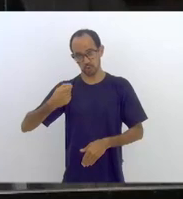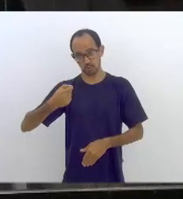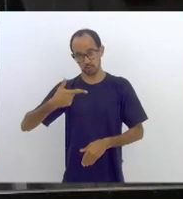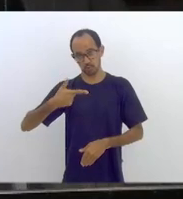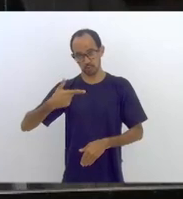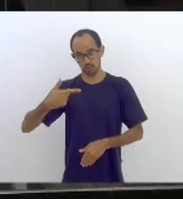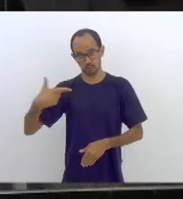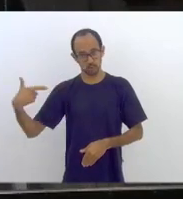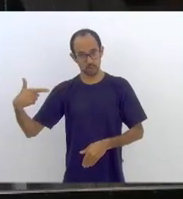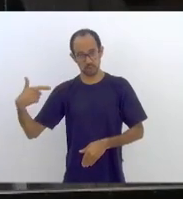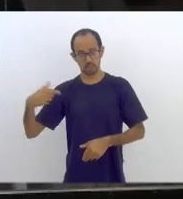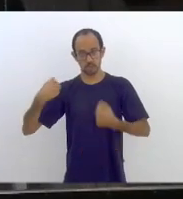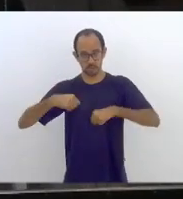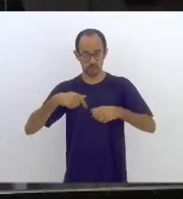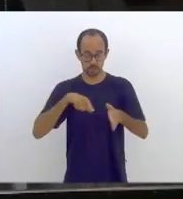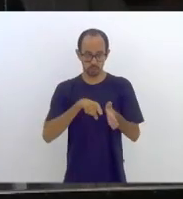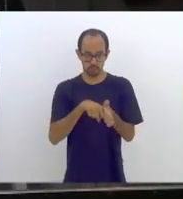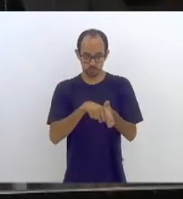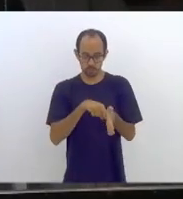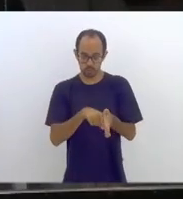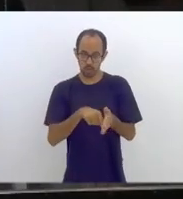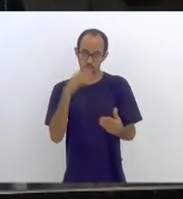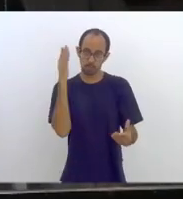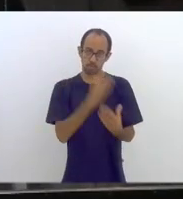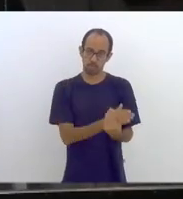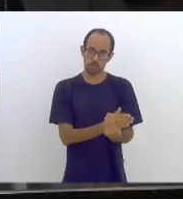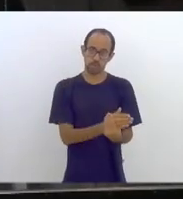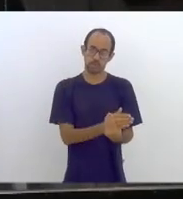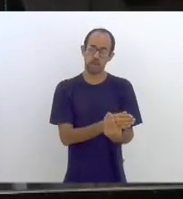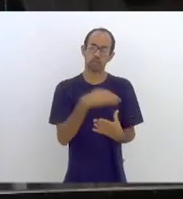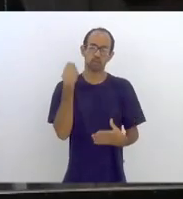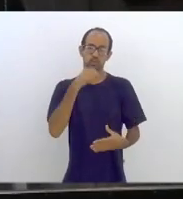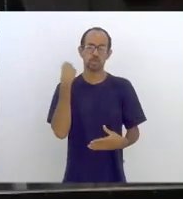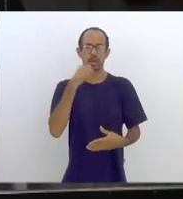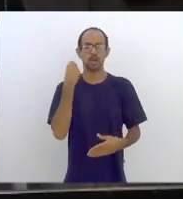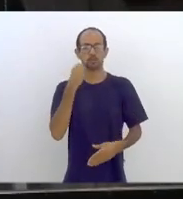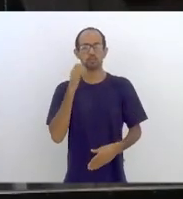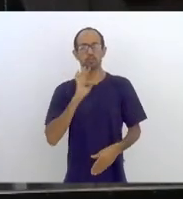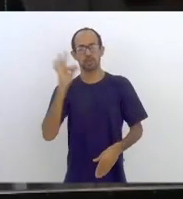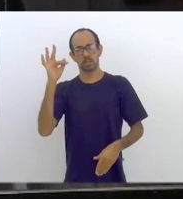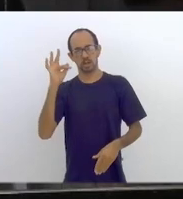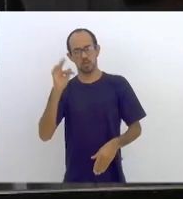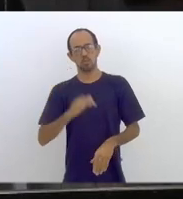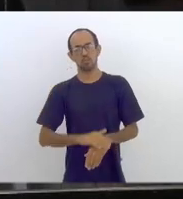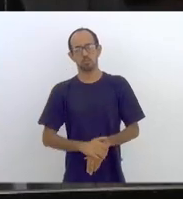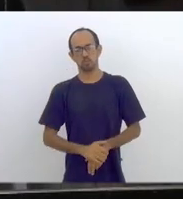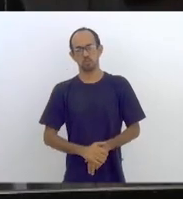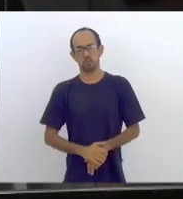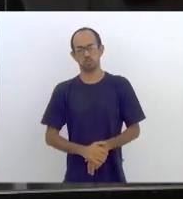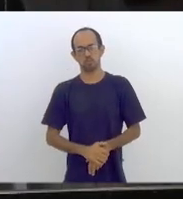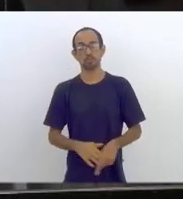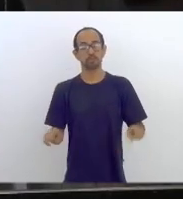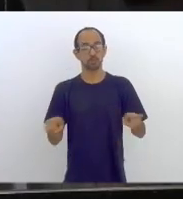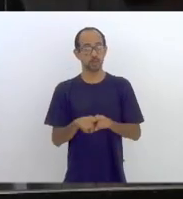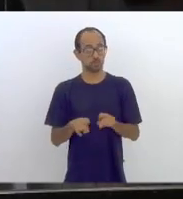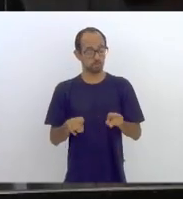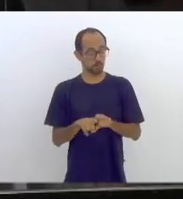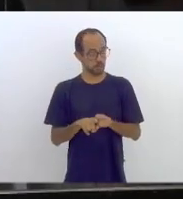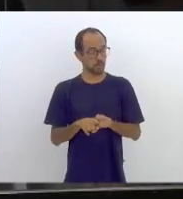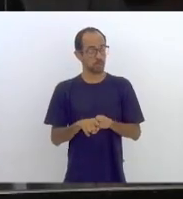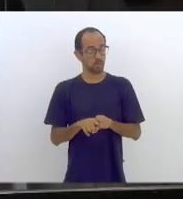devem ser investigados e processados no senado federal e ainda digo mais